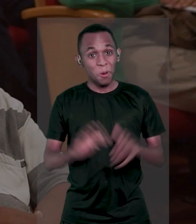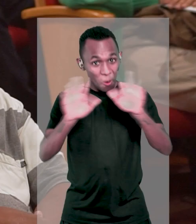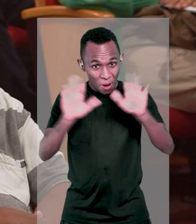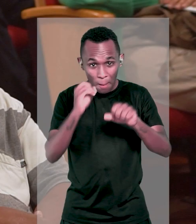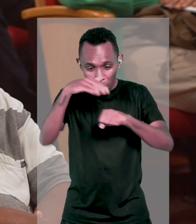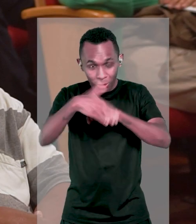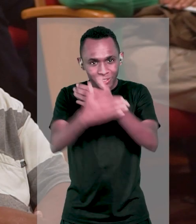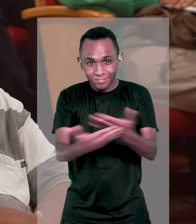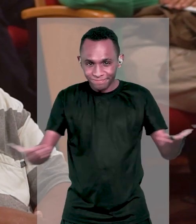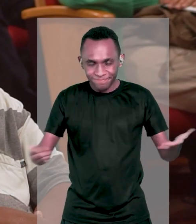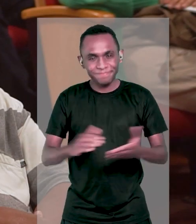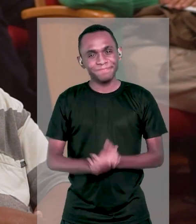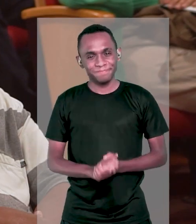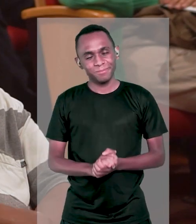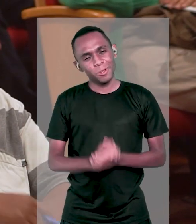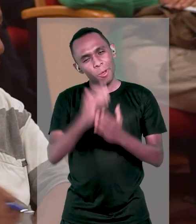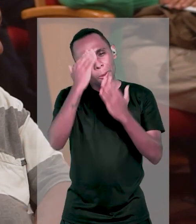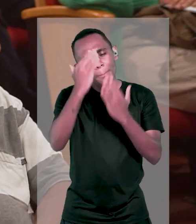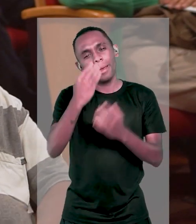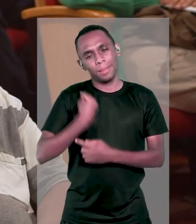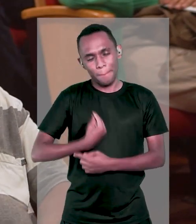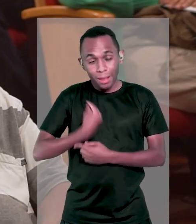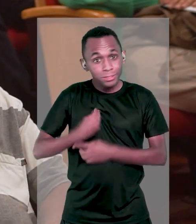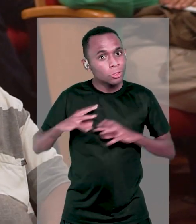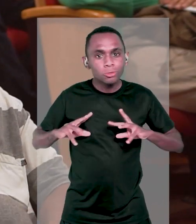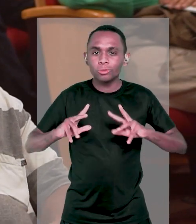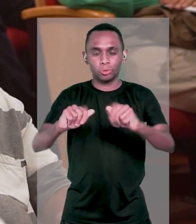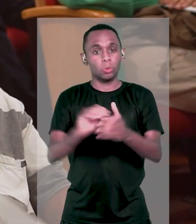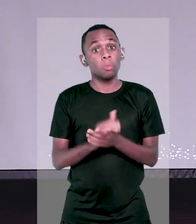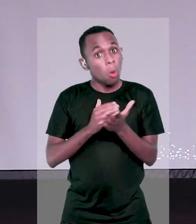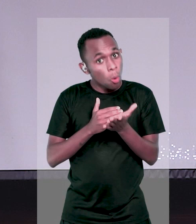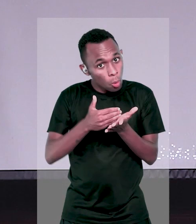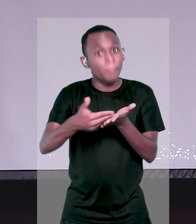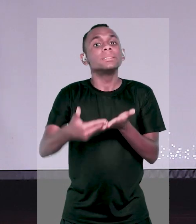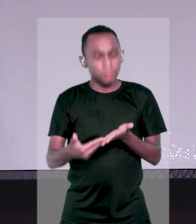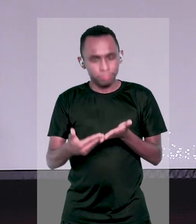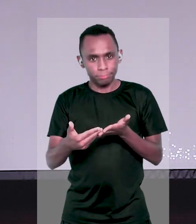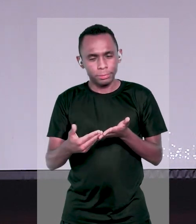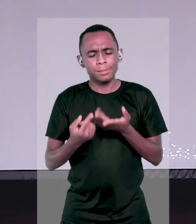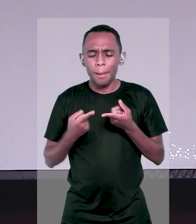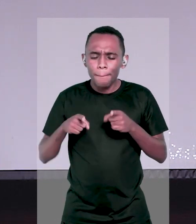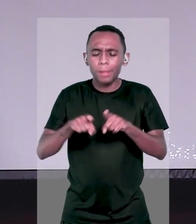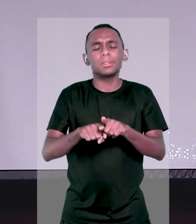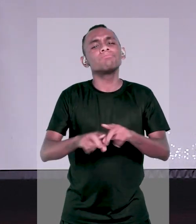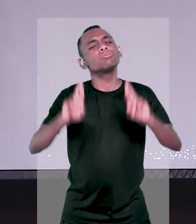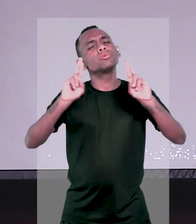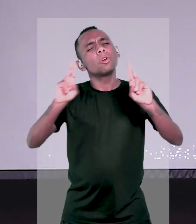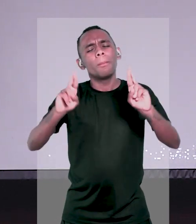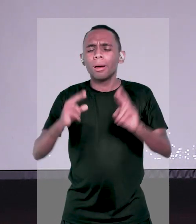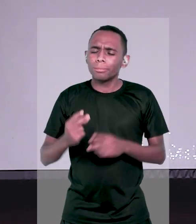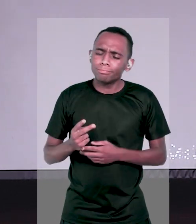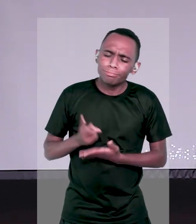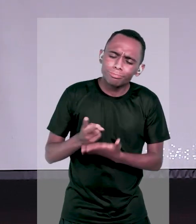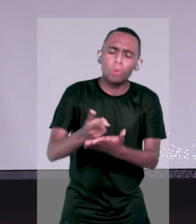Oi gente, boa noite. Muito obrigado pela presença de todos. Vamos dar início a essa parceria. O